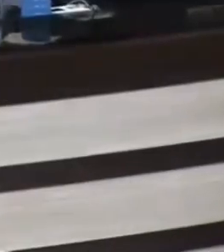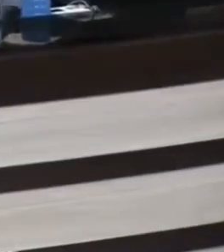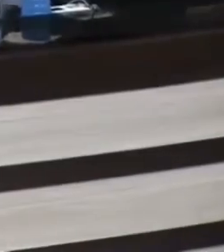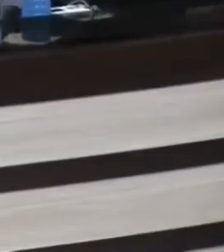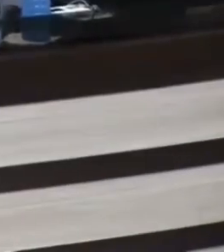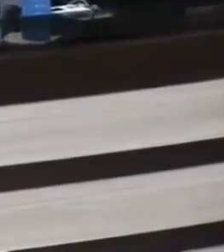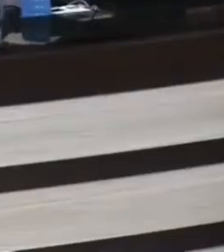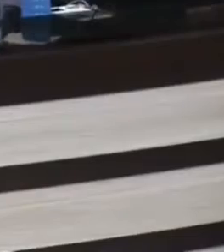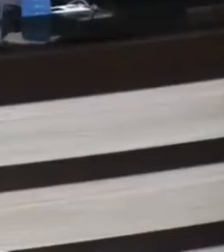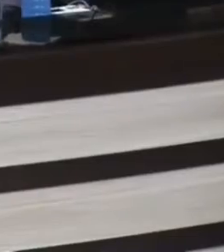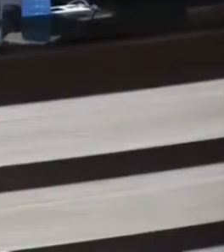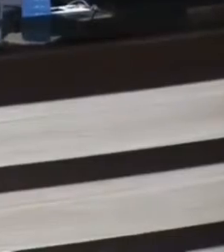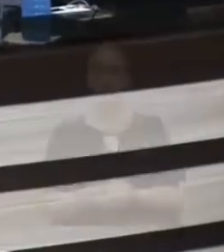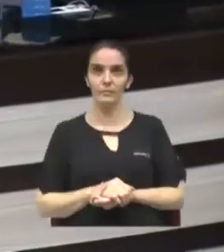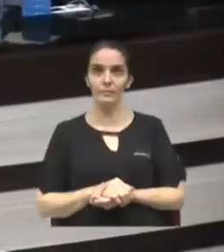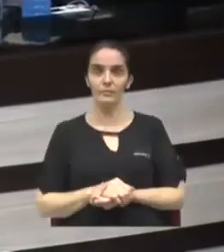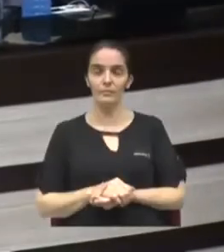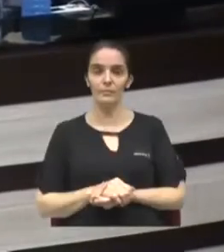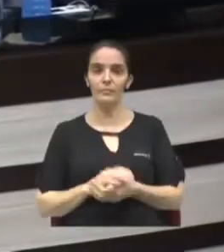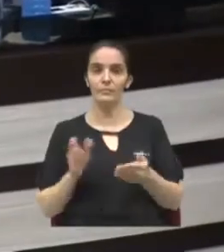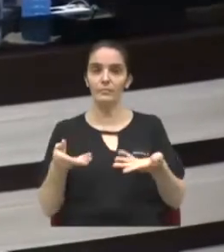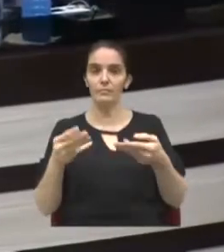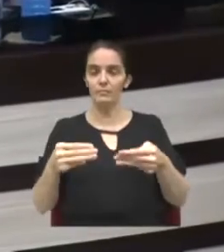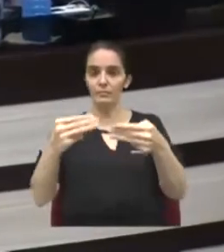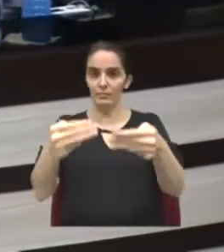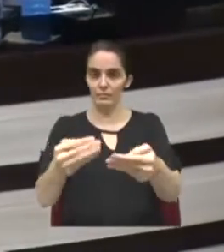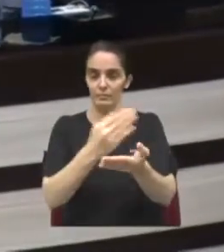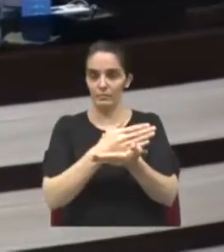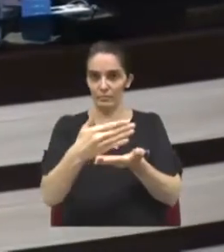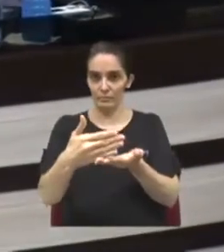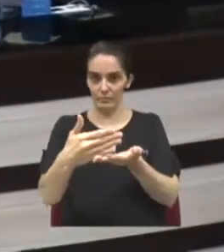então, para a Questão de ordem, senhor presidente. Moções.